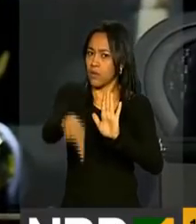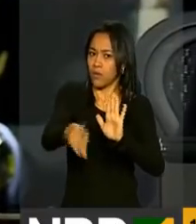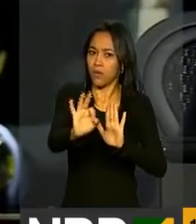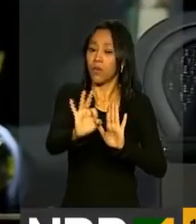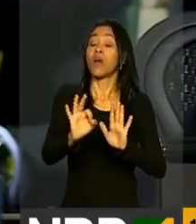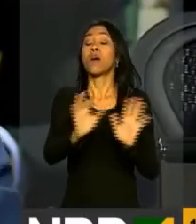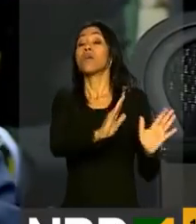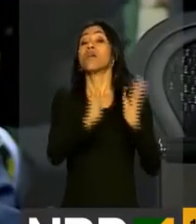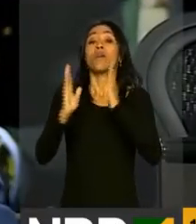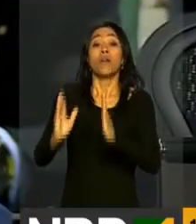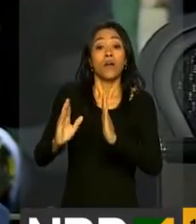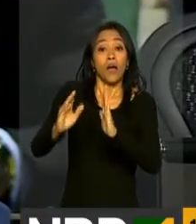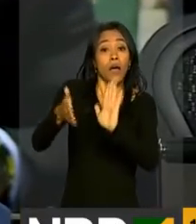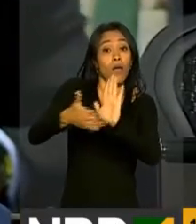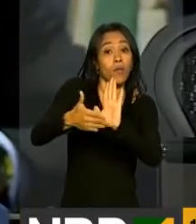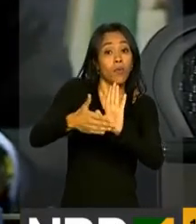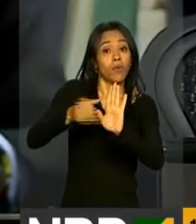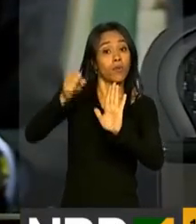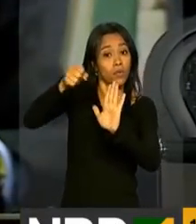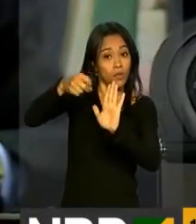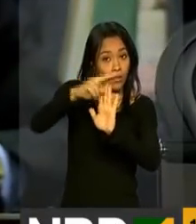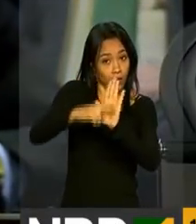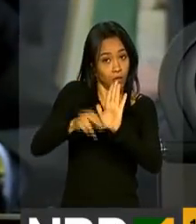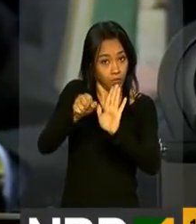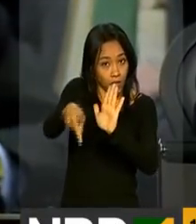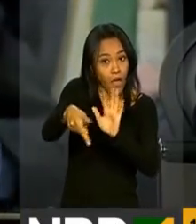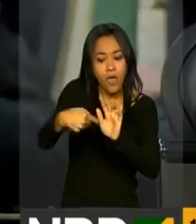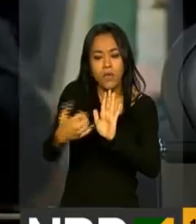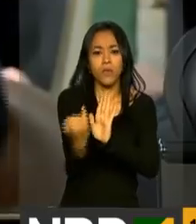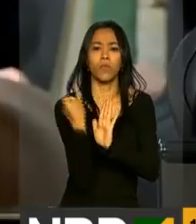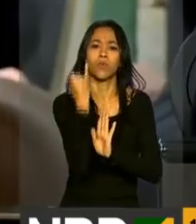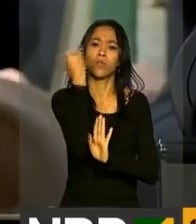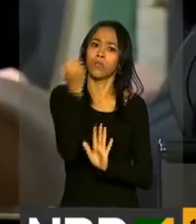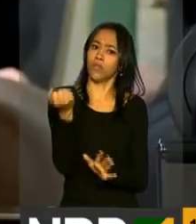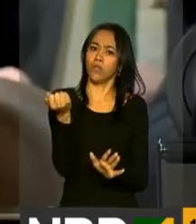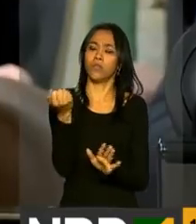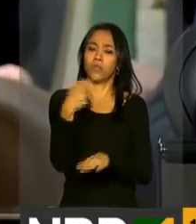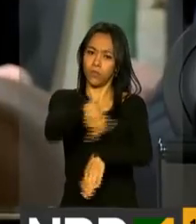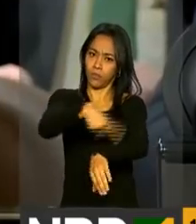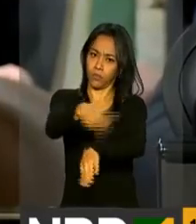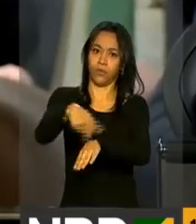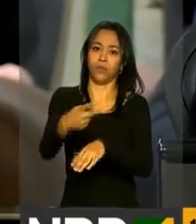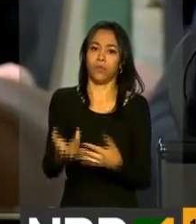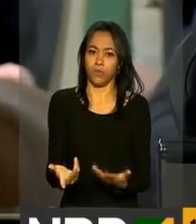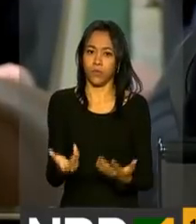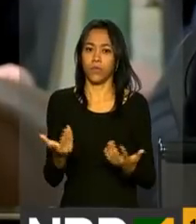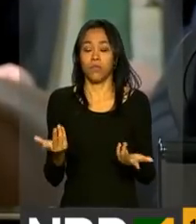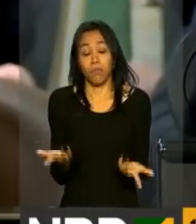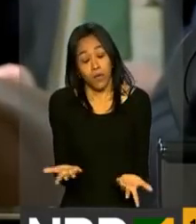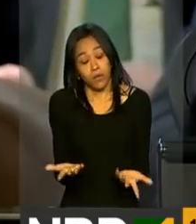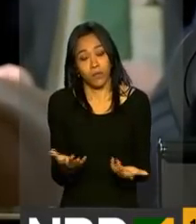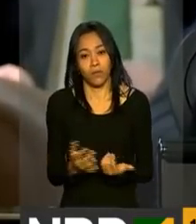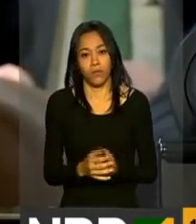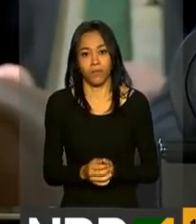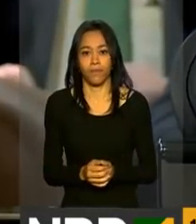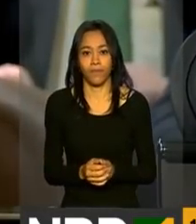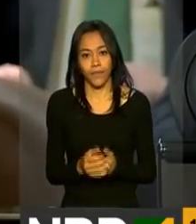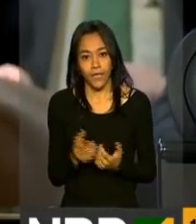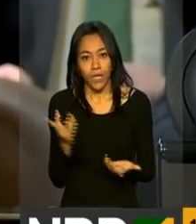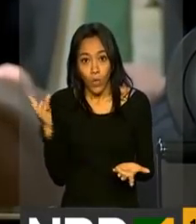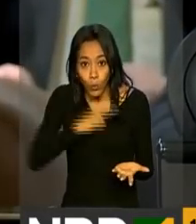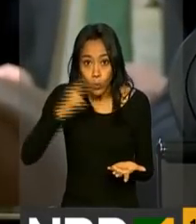é algo tão importante para o país que não pode ser também houve tada mas é a situação